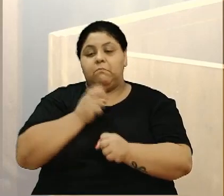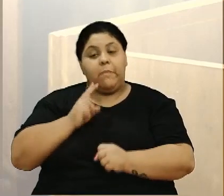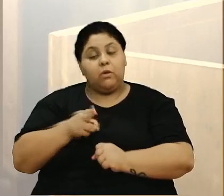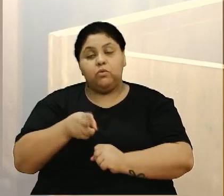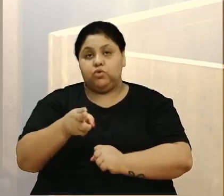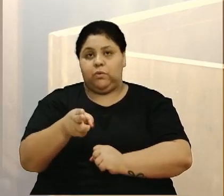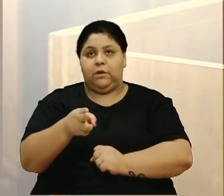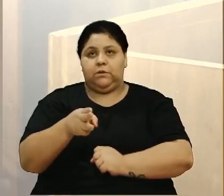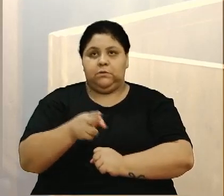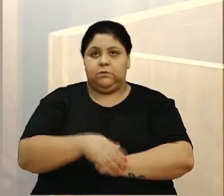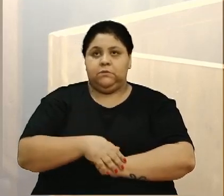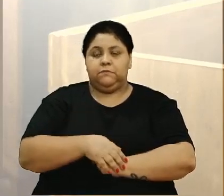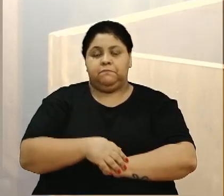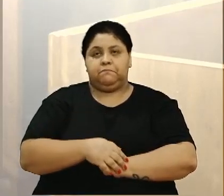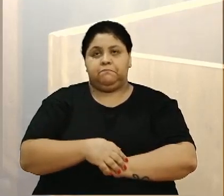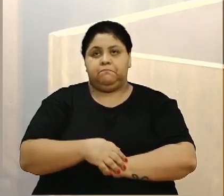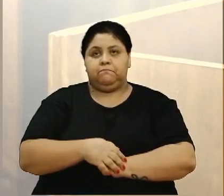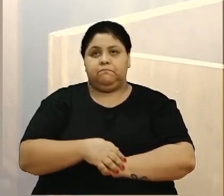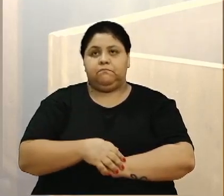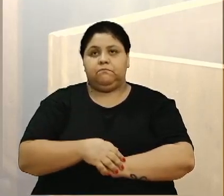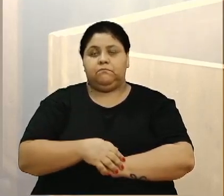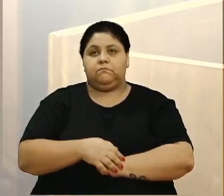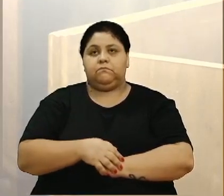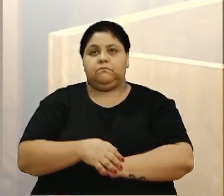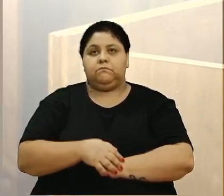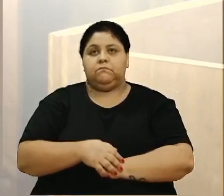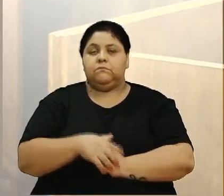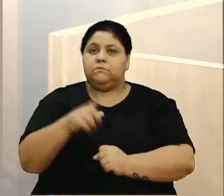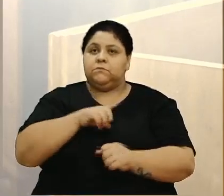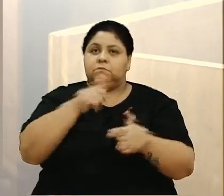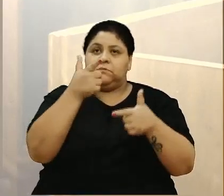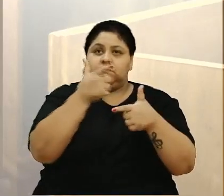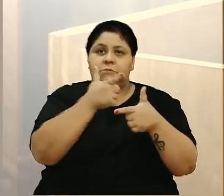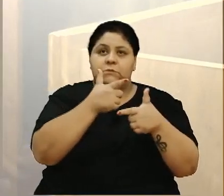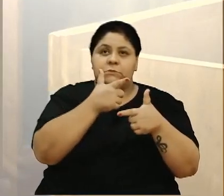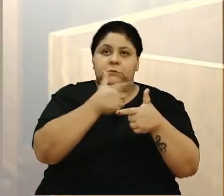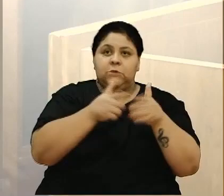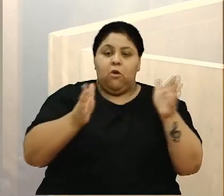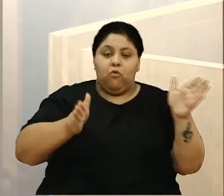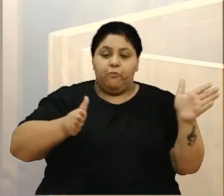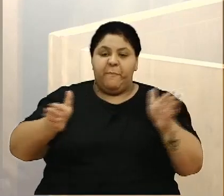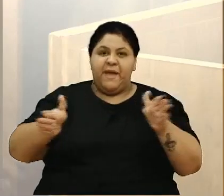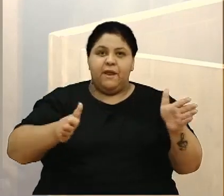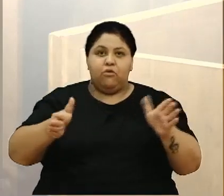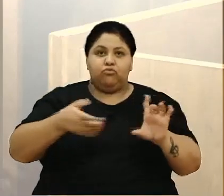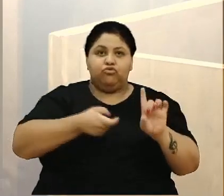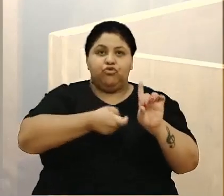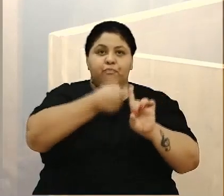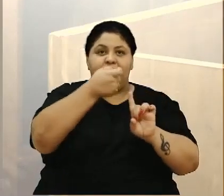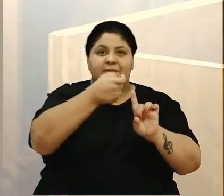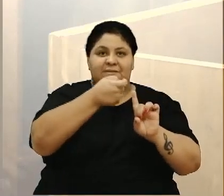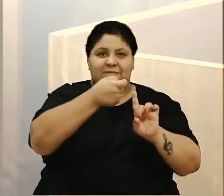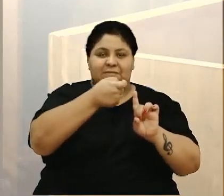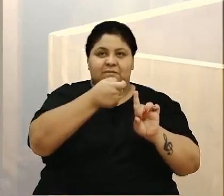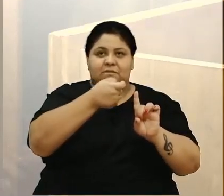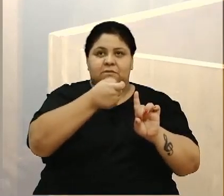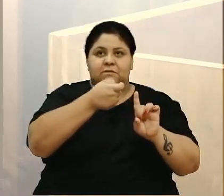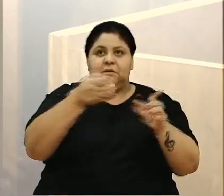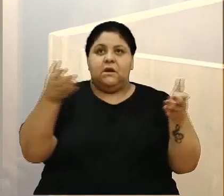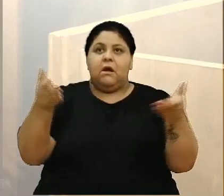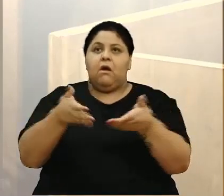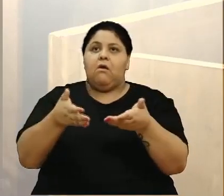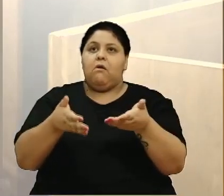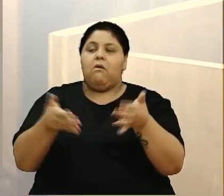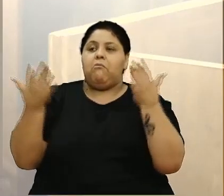sequência. Se houve um hiato de meses, né? Agora vem comemorar